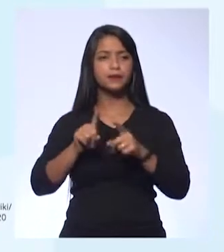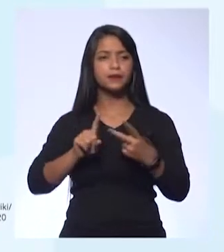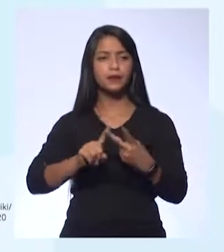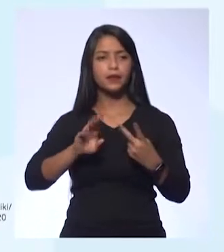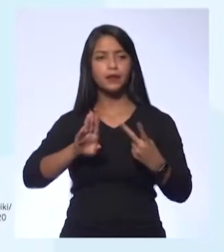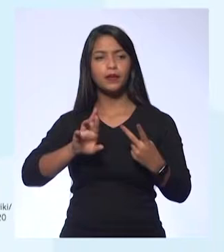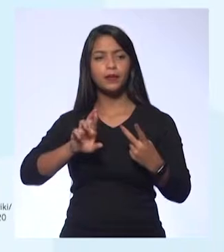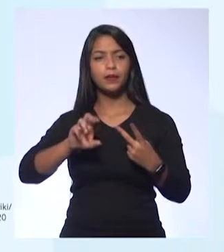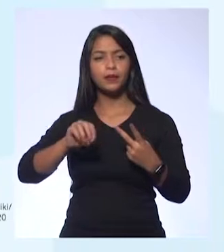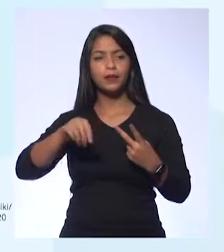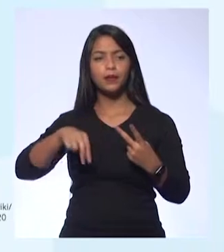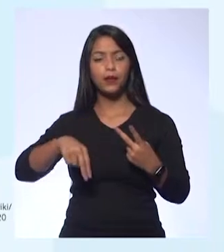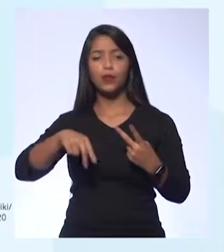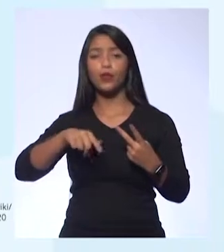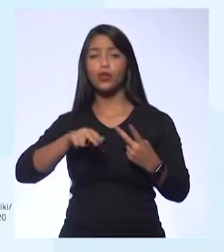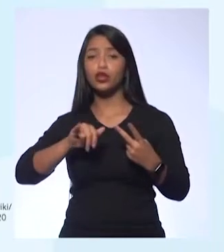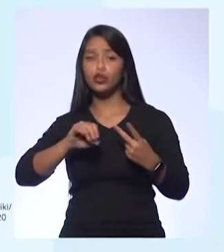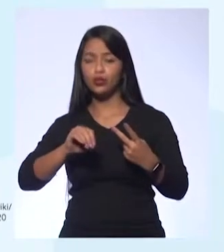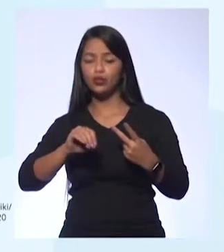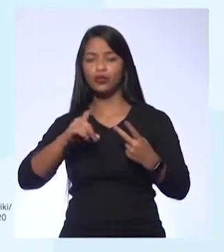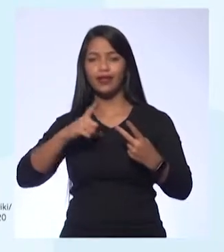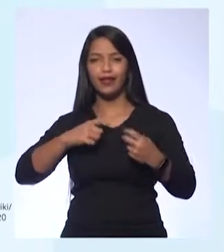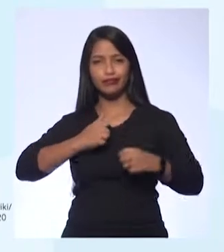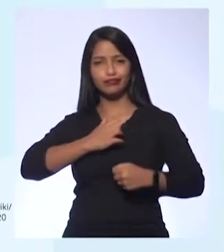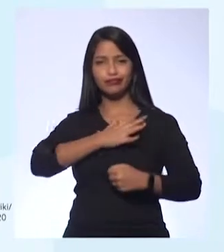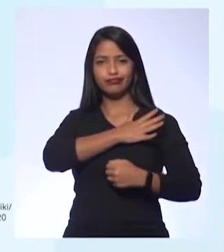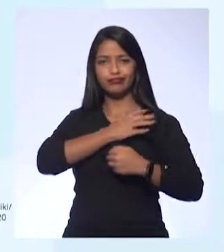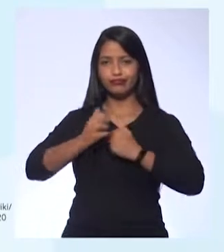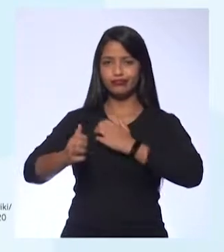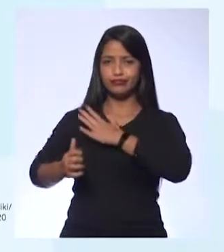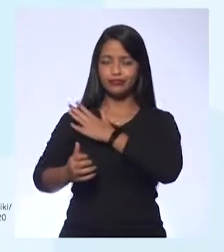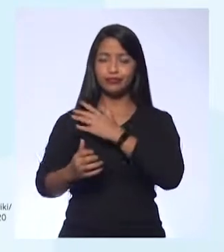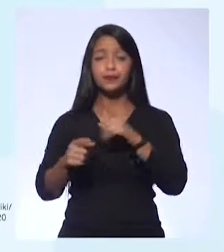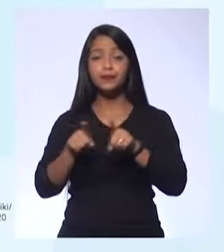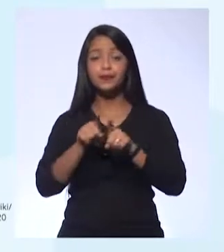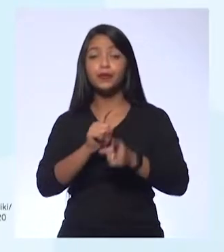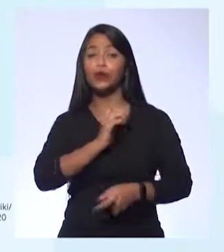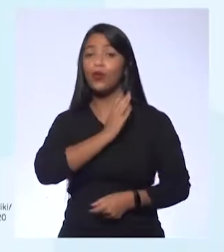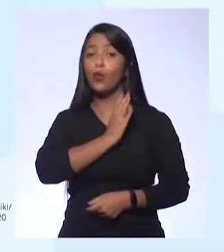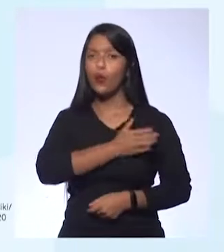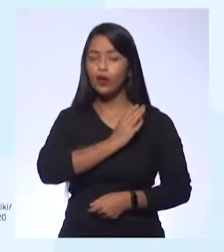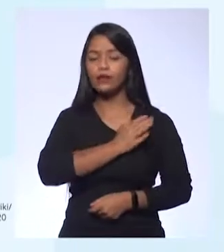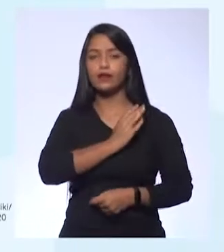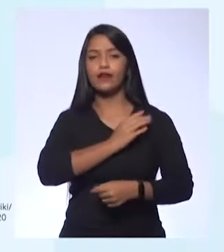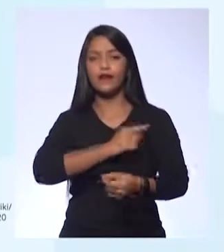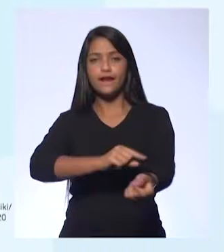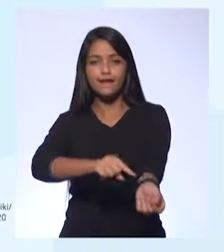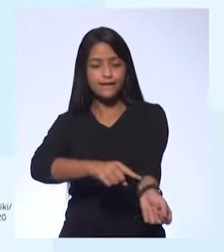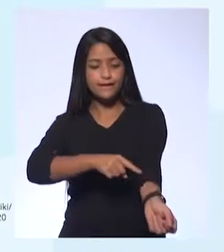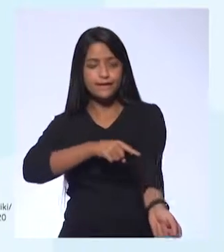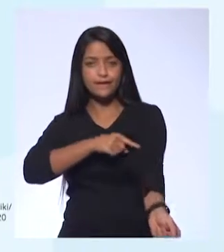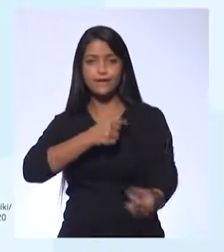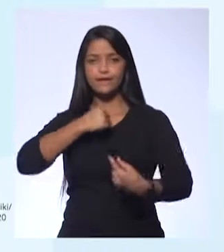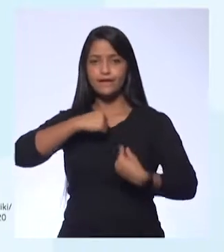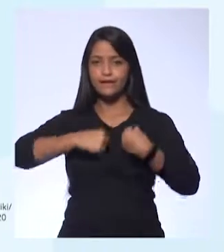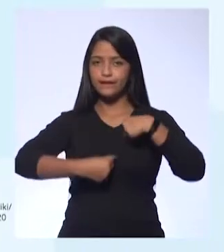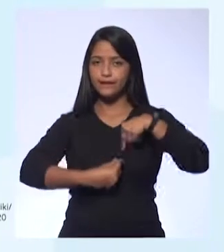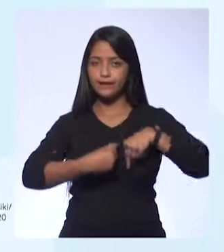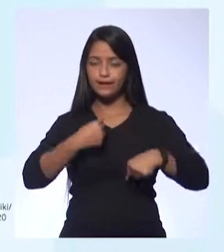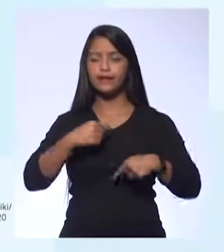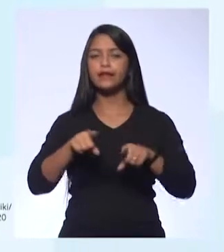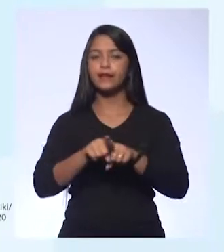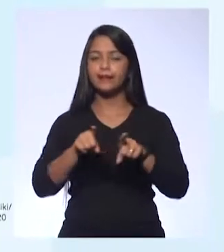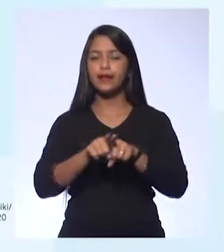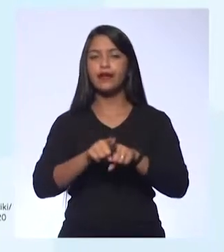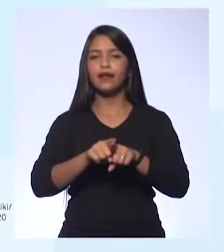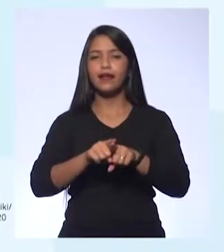brônquios, né? E no sistema cardiovascular você vai ter o coração, as veias, as artérias, tá bom? E tudo isso